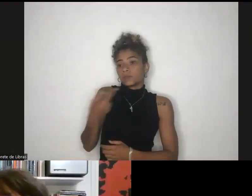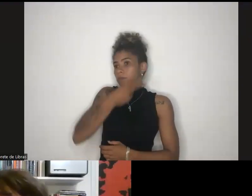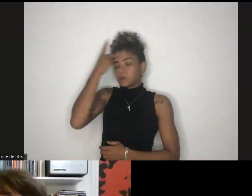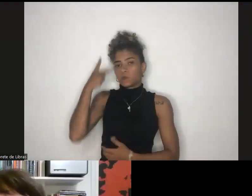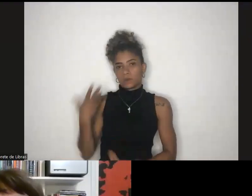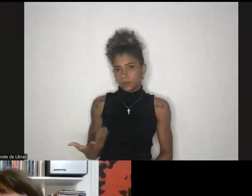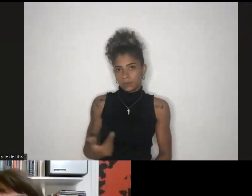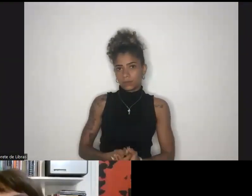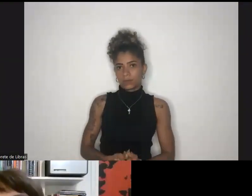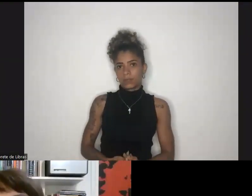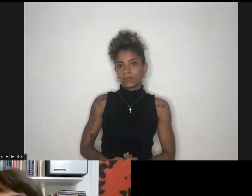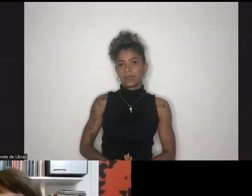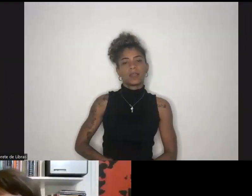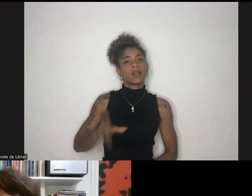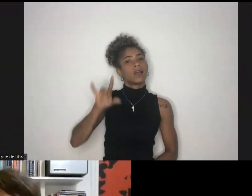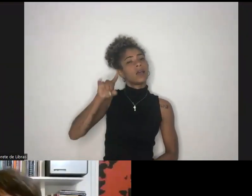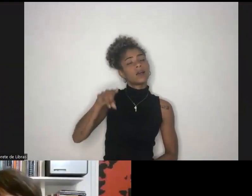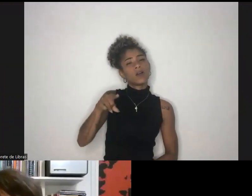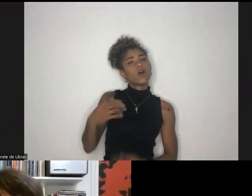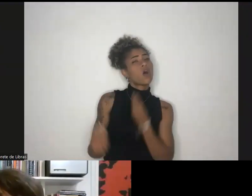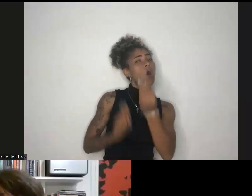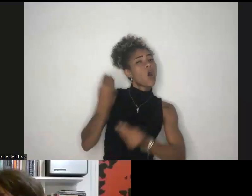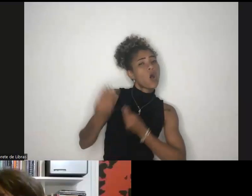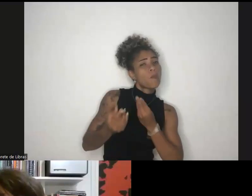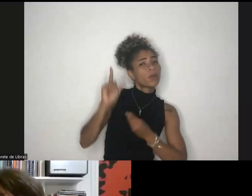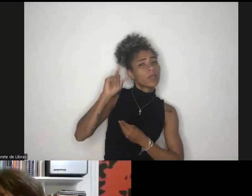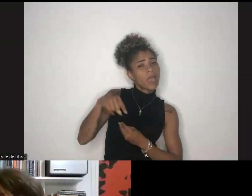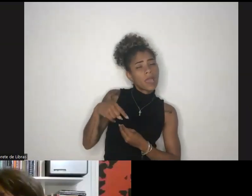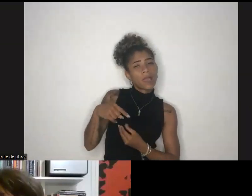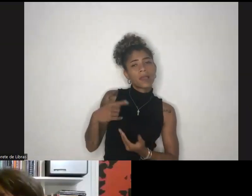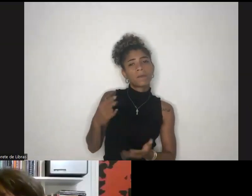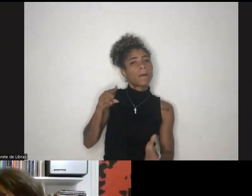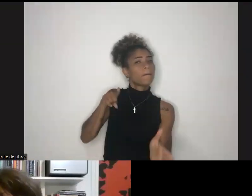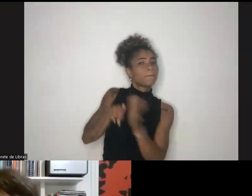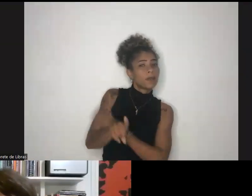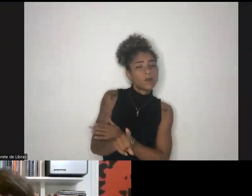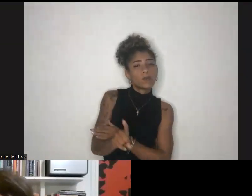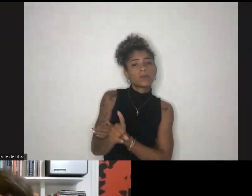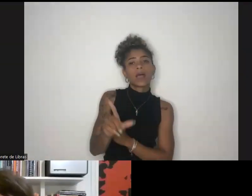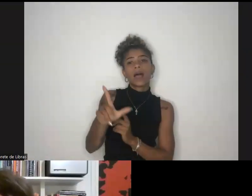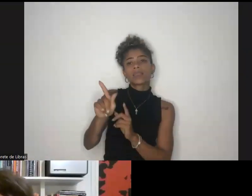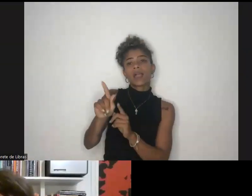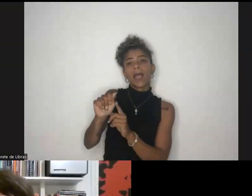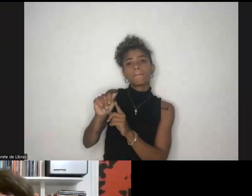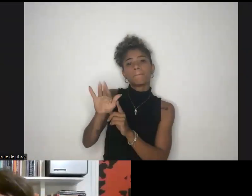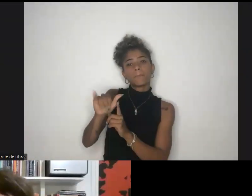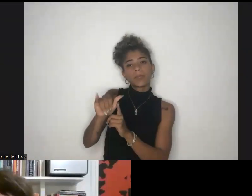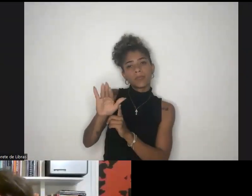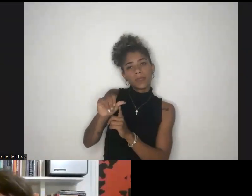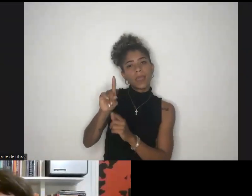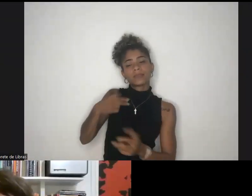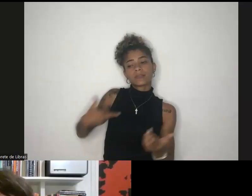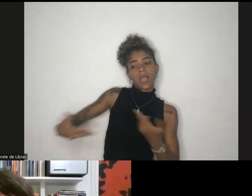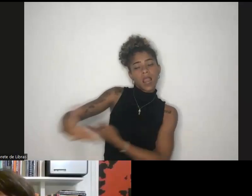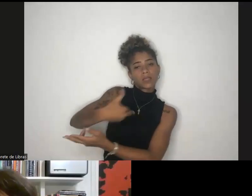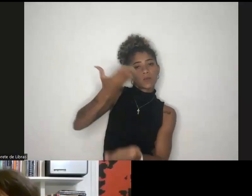sua matuta como que fica E aí pegando uma pergunta da Gabriela bosta que é sua relação com o